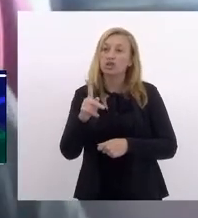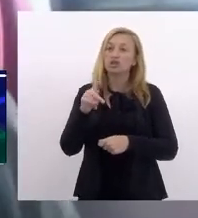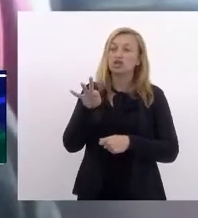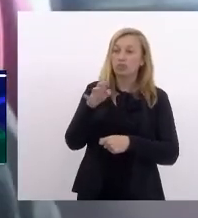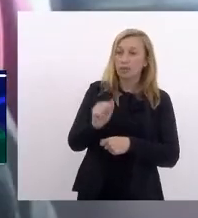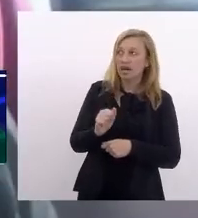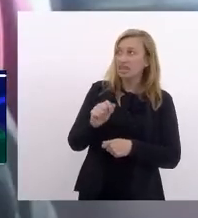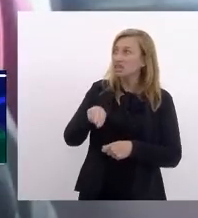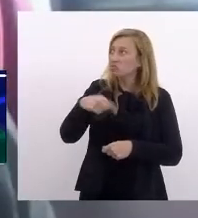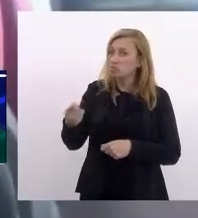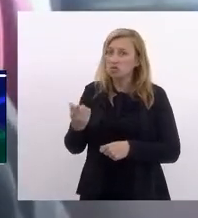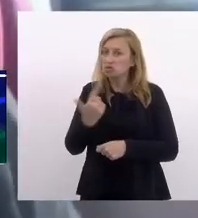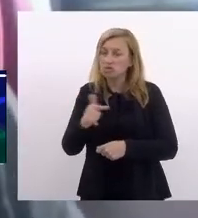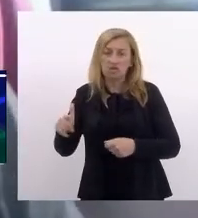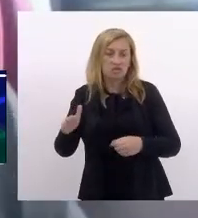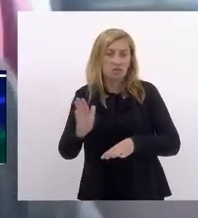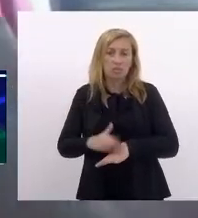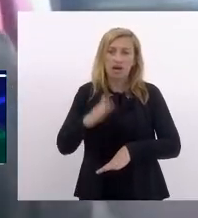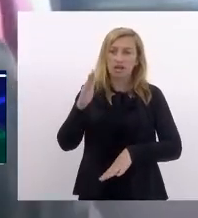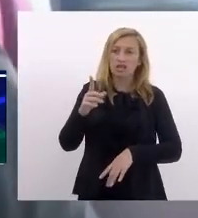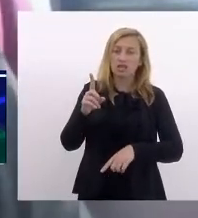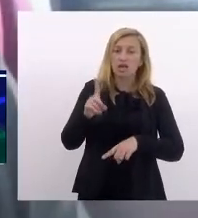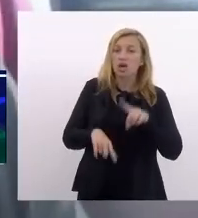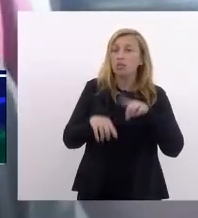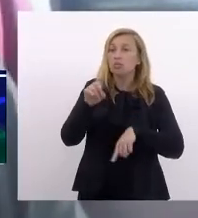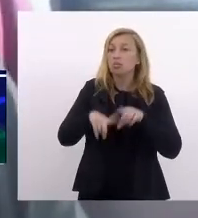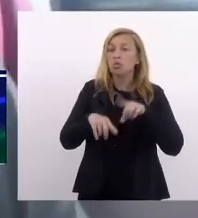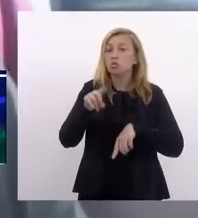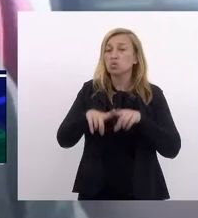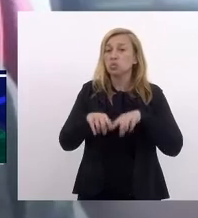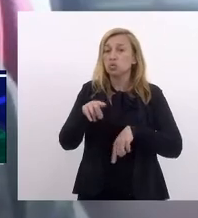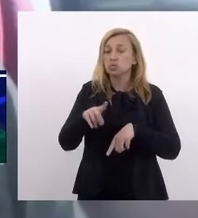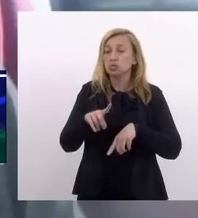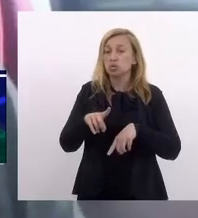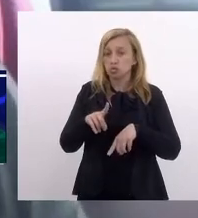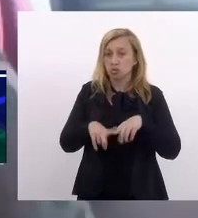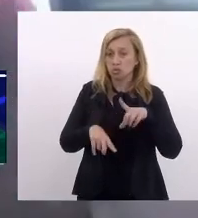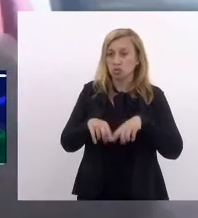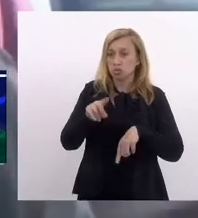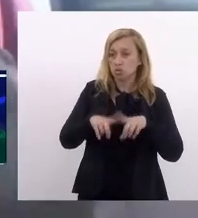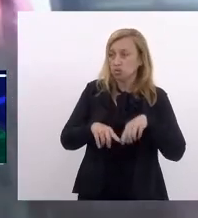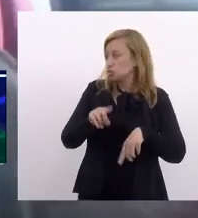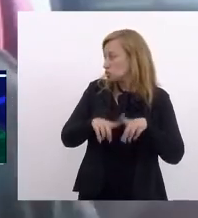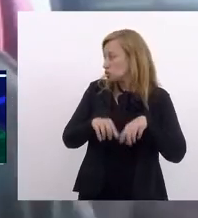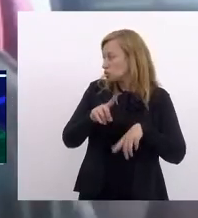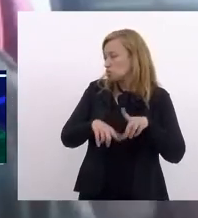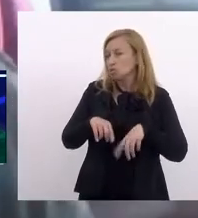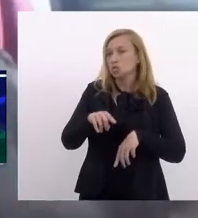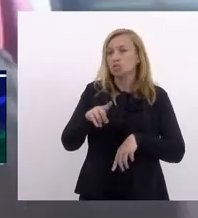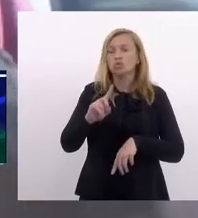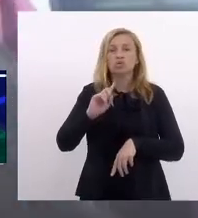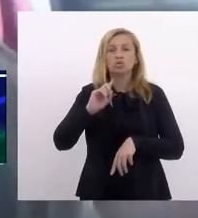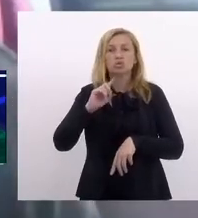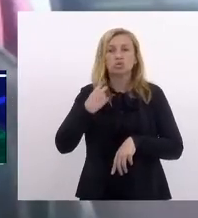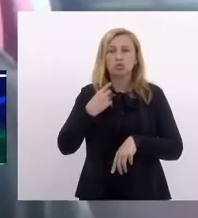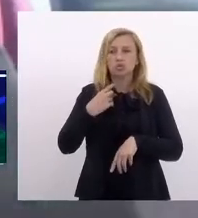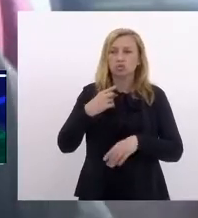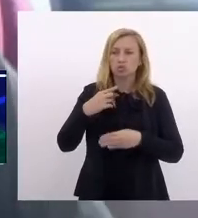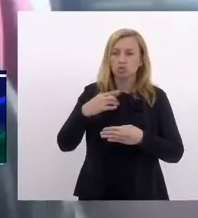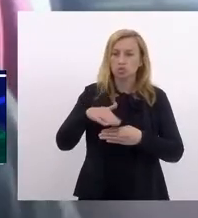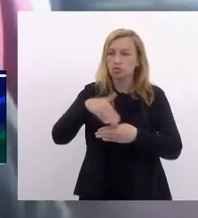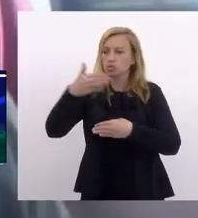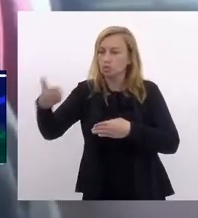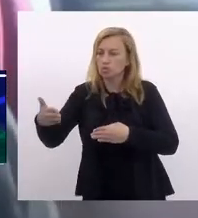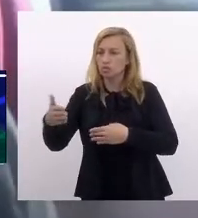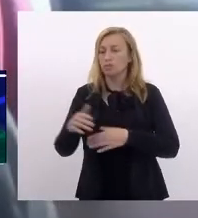não houve mais chuva de prata. Mas ela não quis tomar a medida e teve que ser embargada no MUC